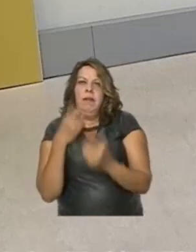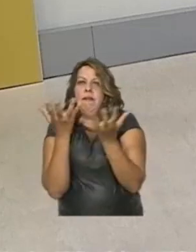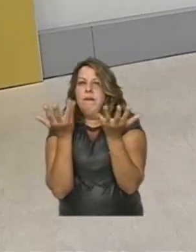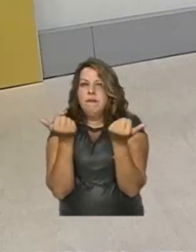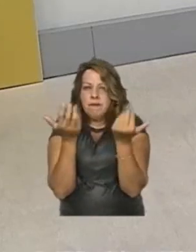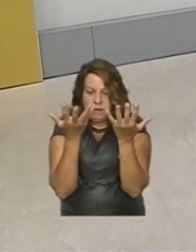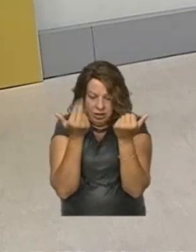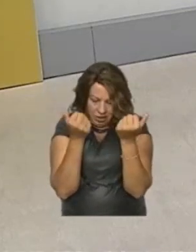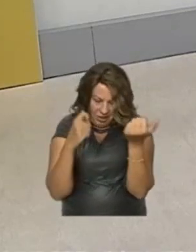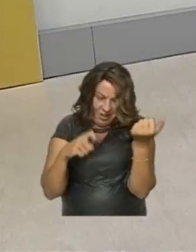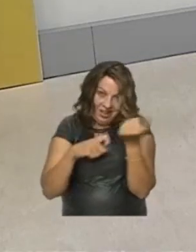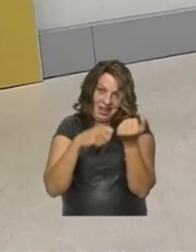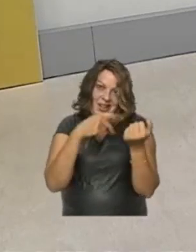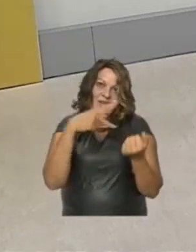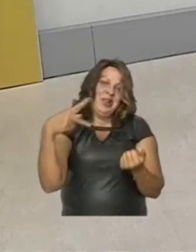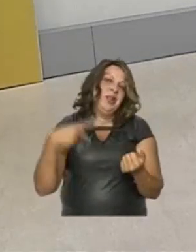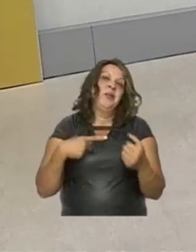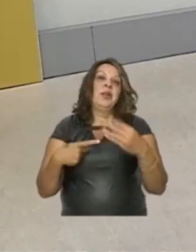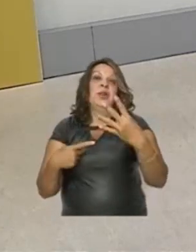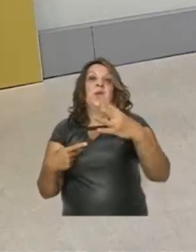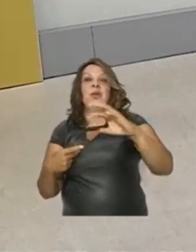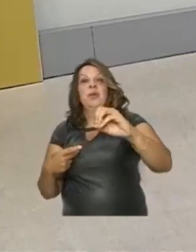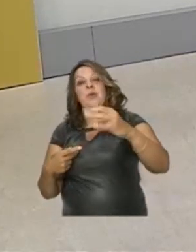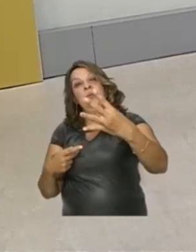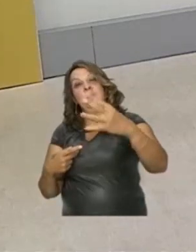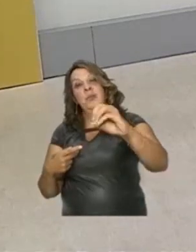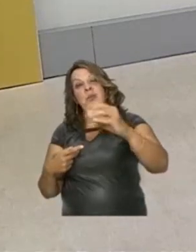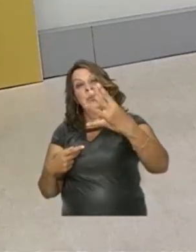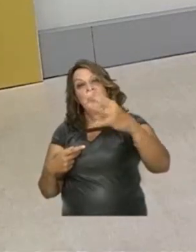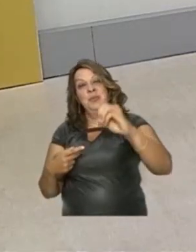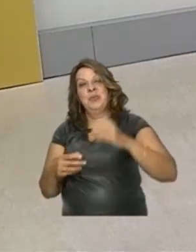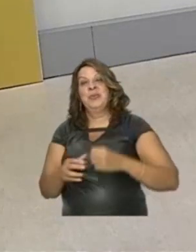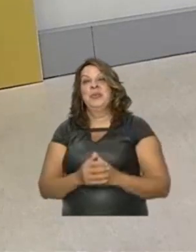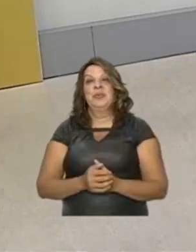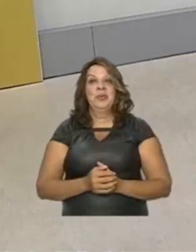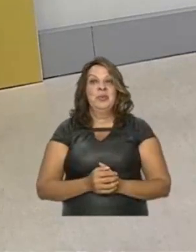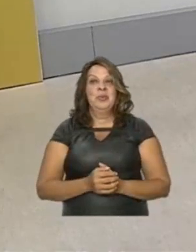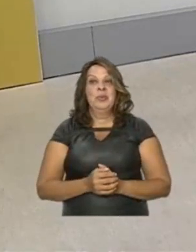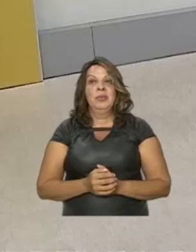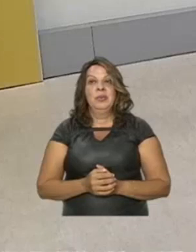com o Caju Cap, 40, 40, 40, 40,